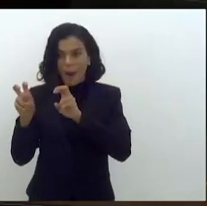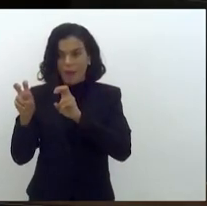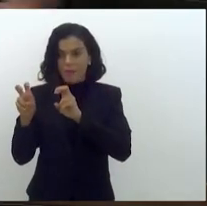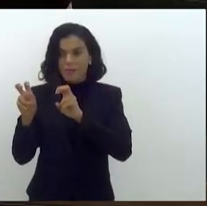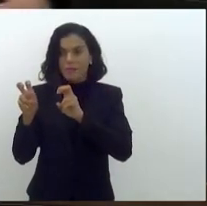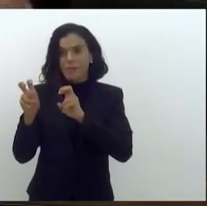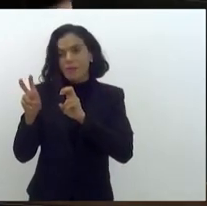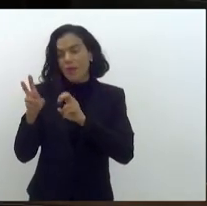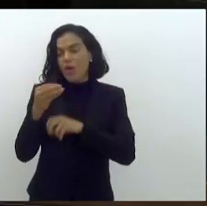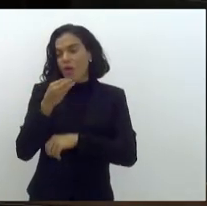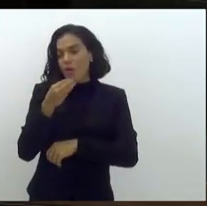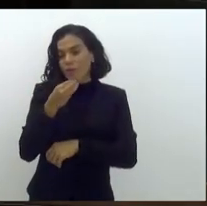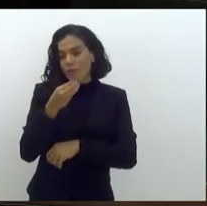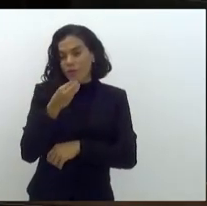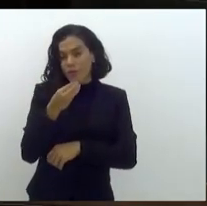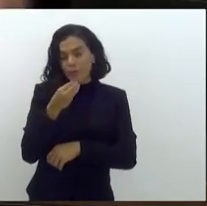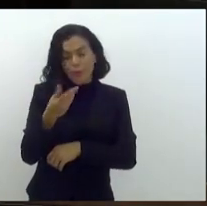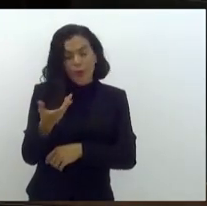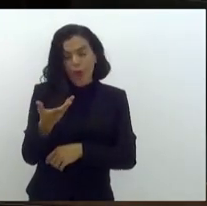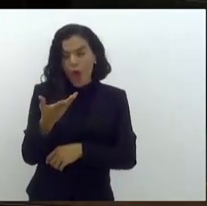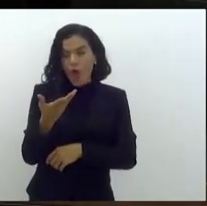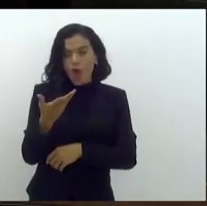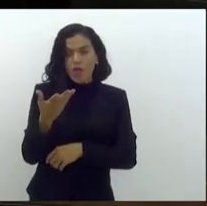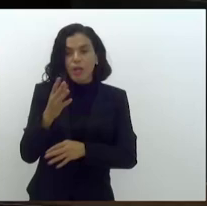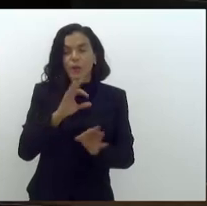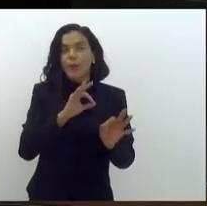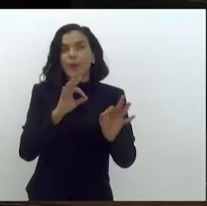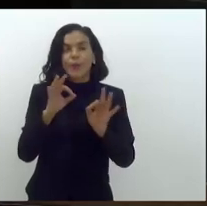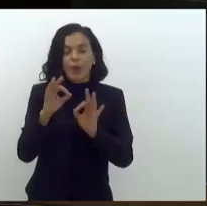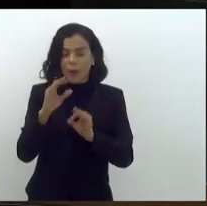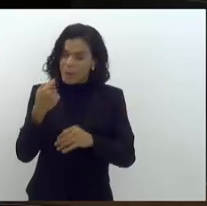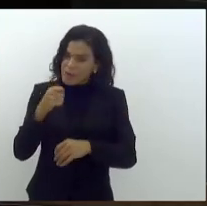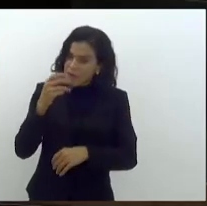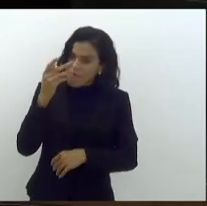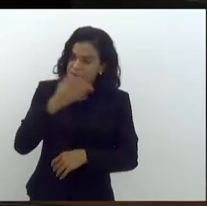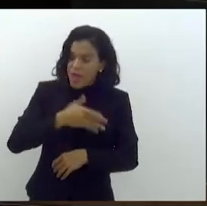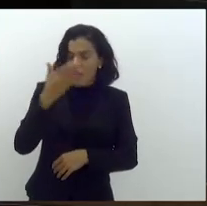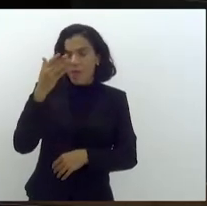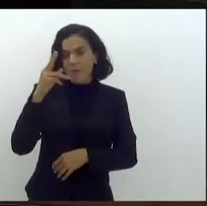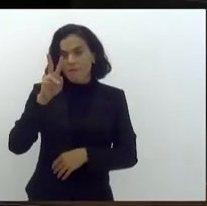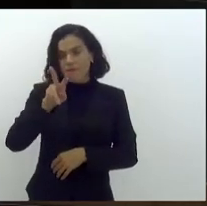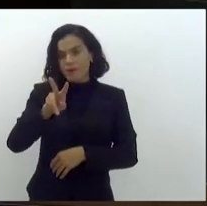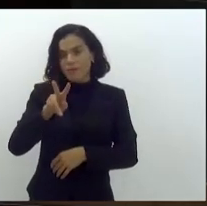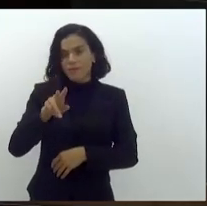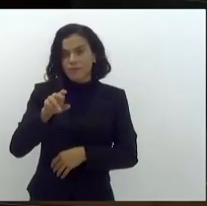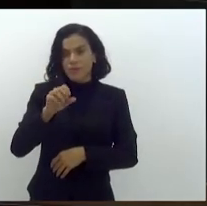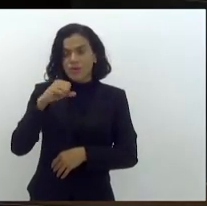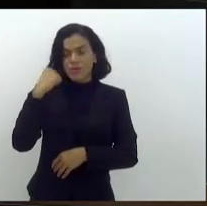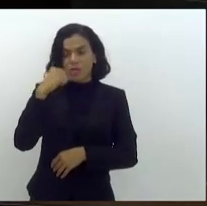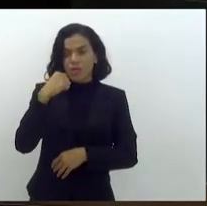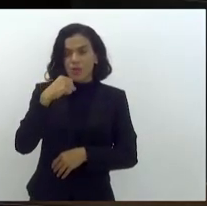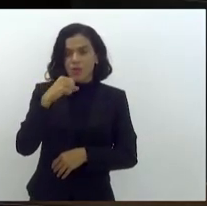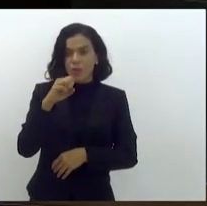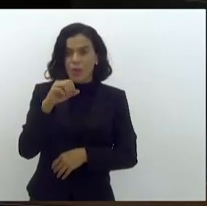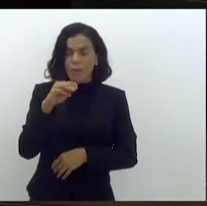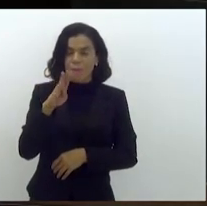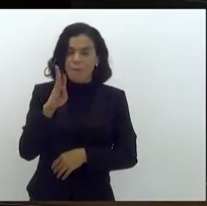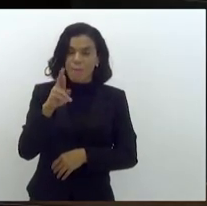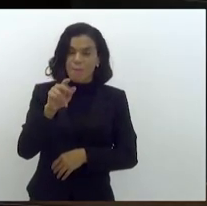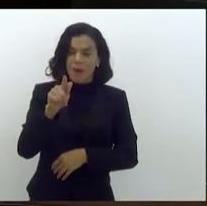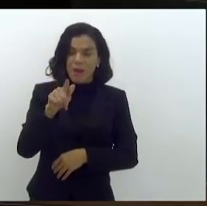certamente não poderão passar batido e o relator que foi escolhido que é o Senador Eduardo Braga com quem eu pude conviver